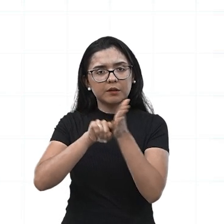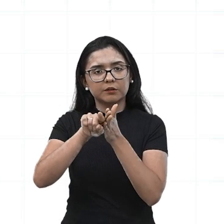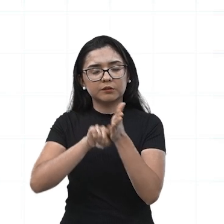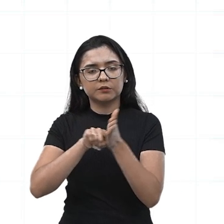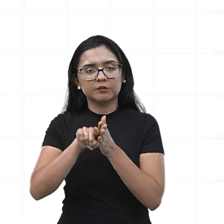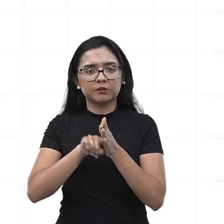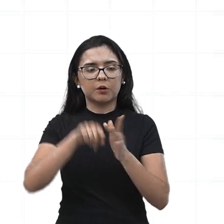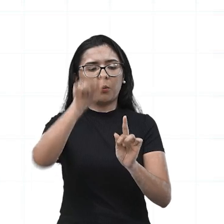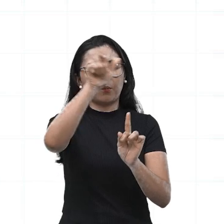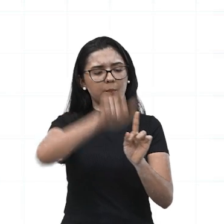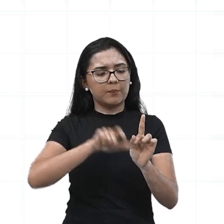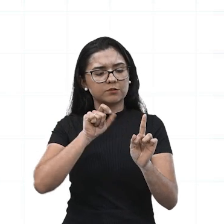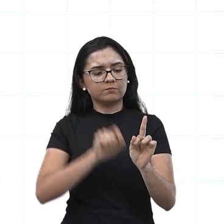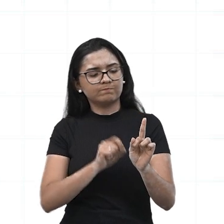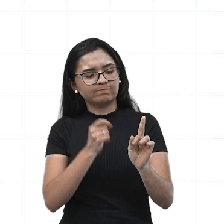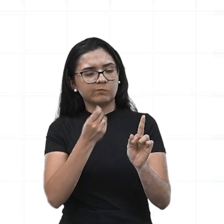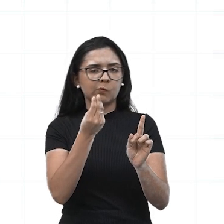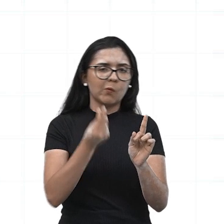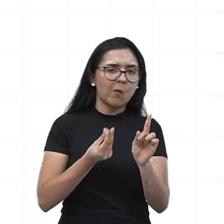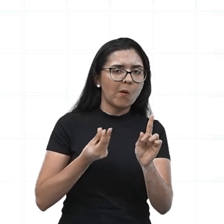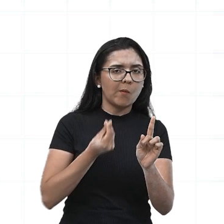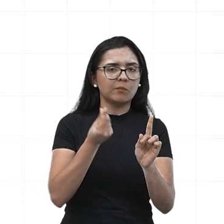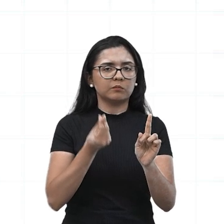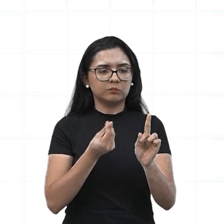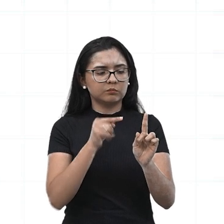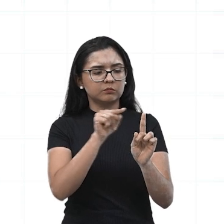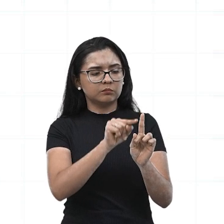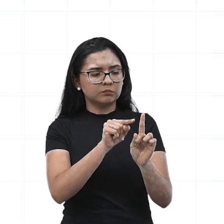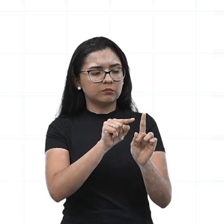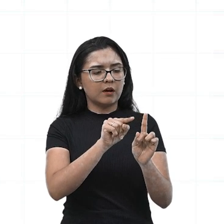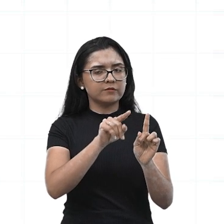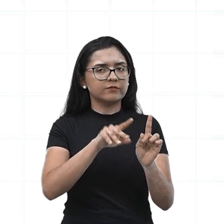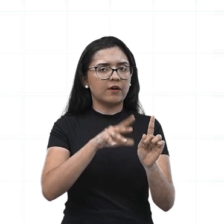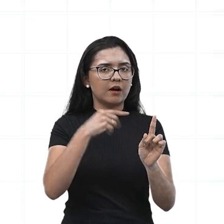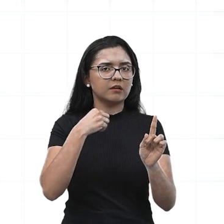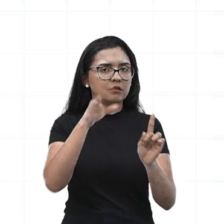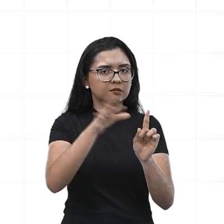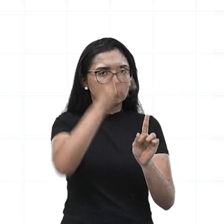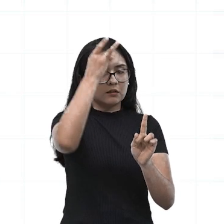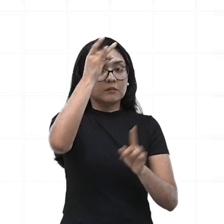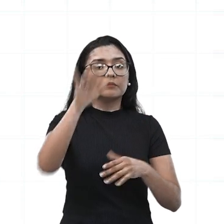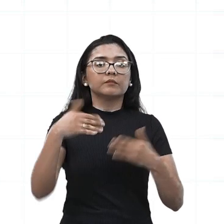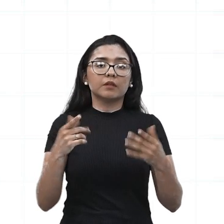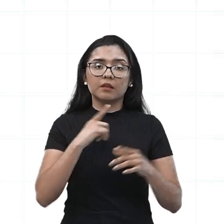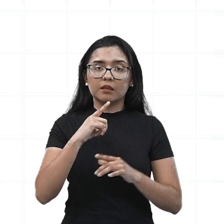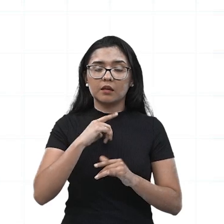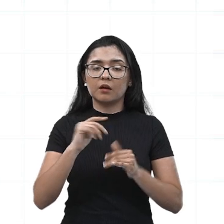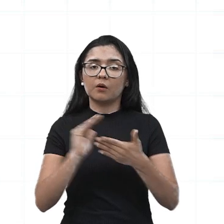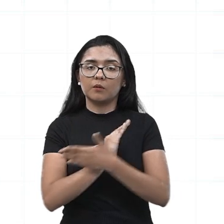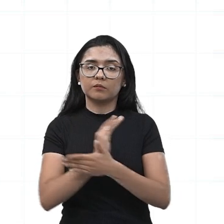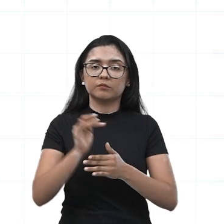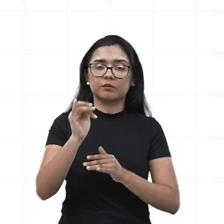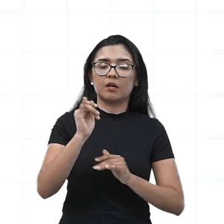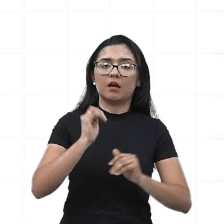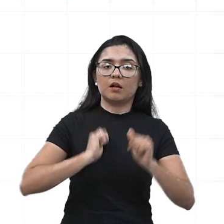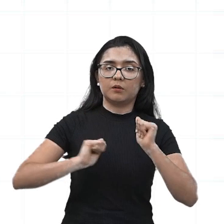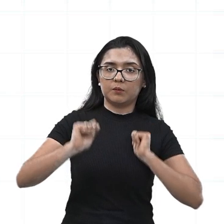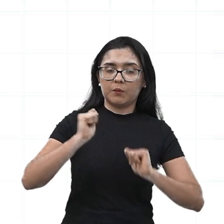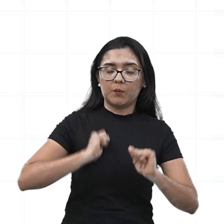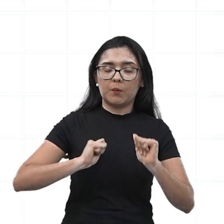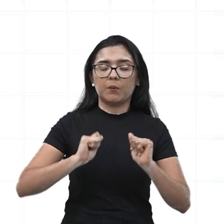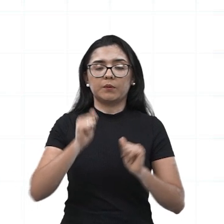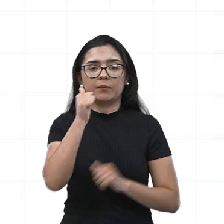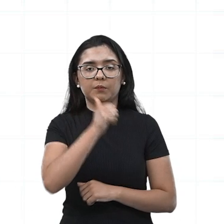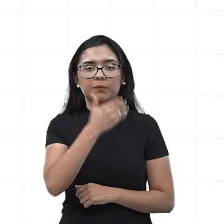do personagem, como é que é. E tem personagens, tem atores e atrizes que eles se surpreendem